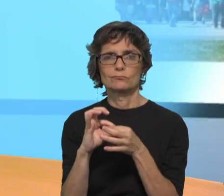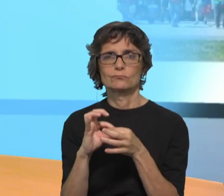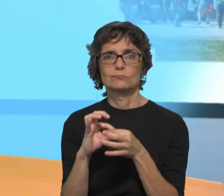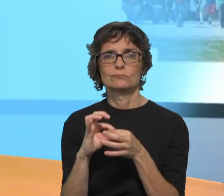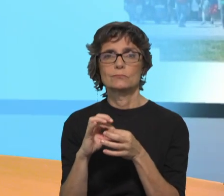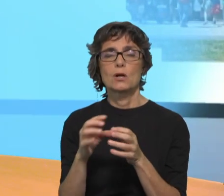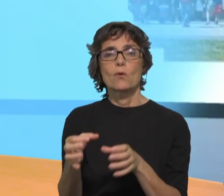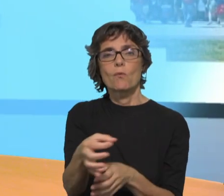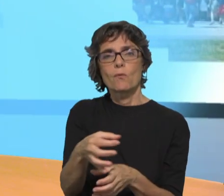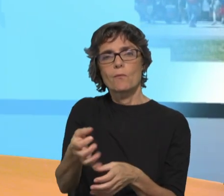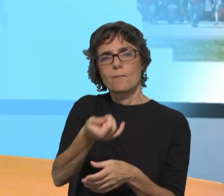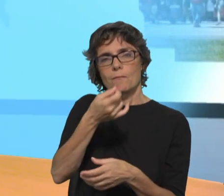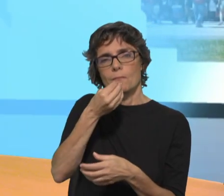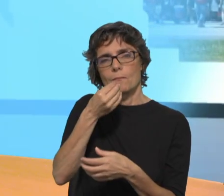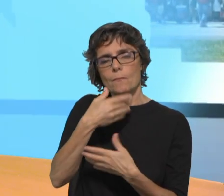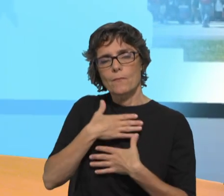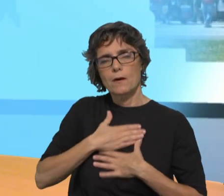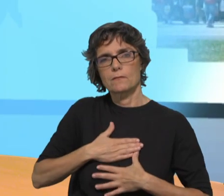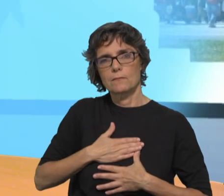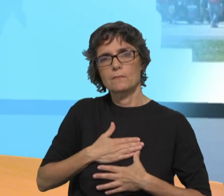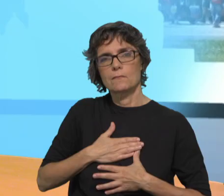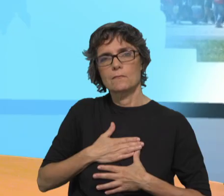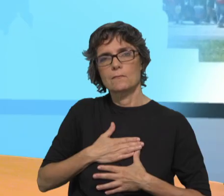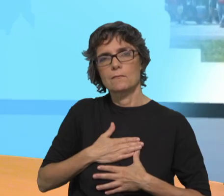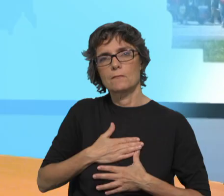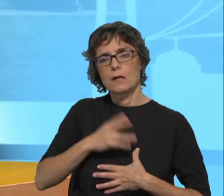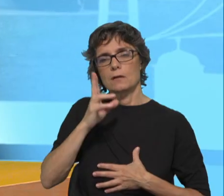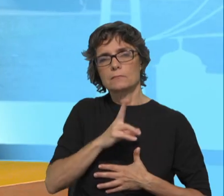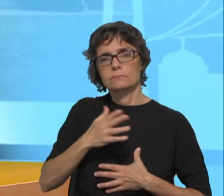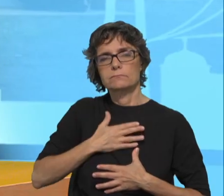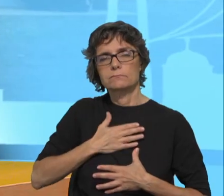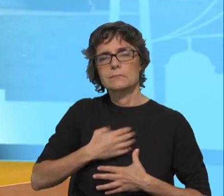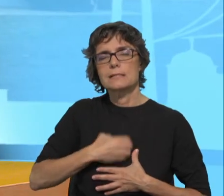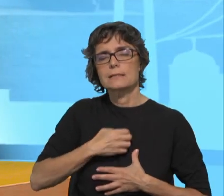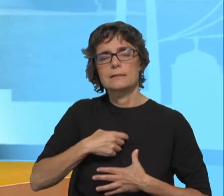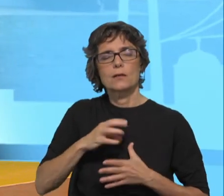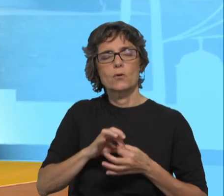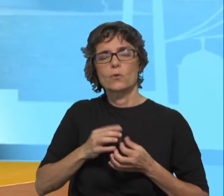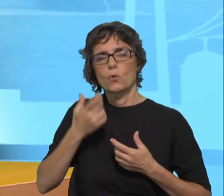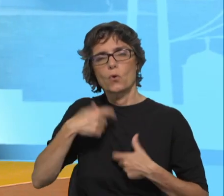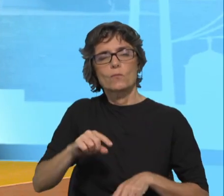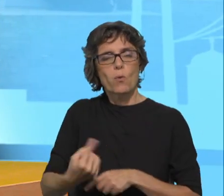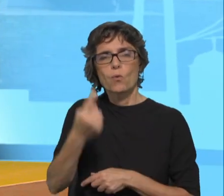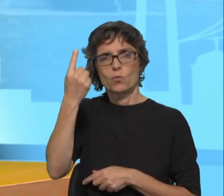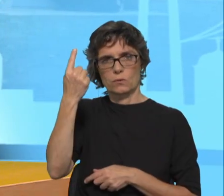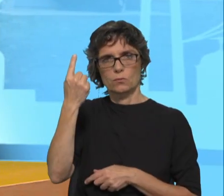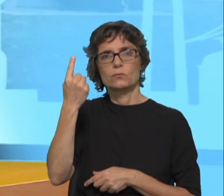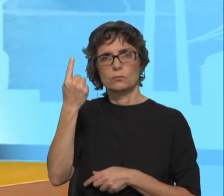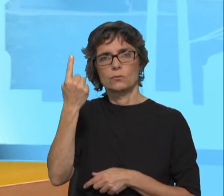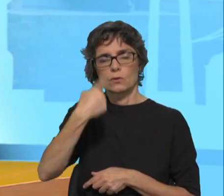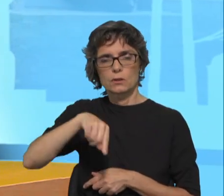hóstia consagrada, aquele fazer perceber que todos pertencíamos àquele corpo que estava ali e que nós estávamos a